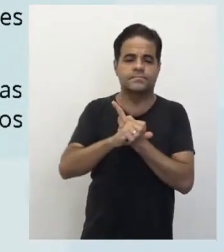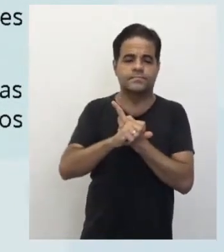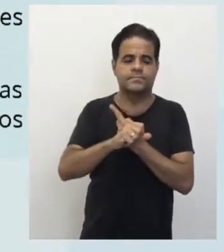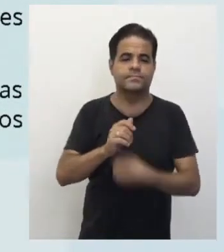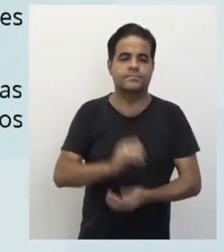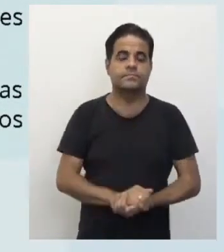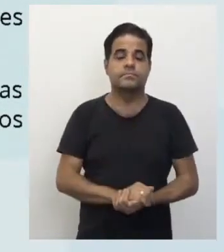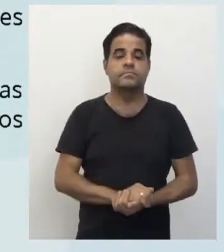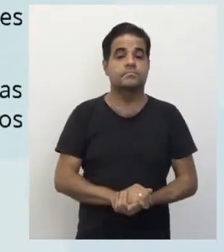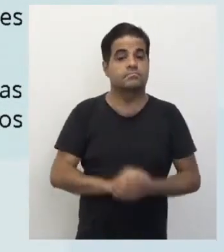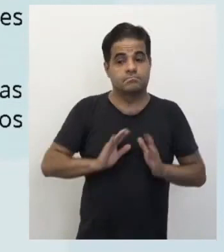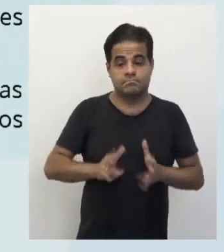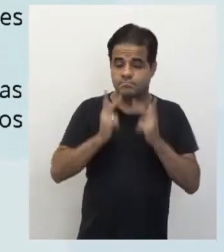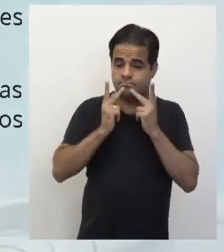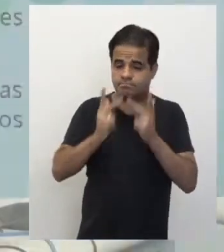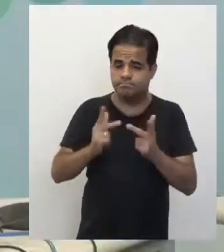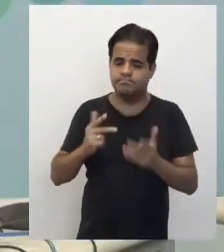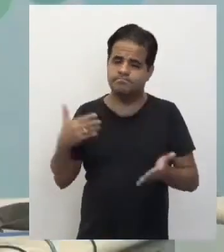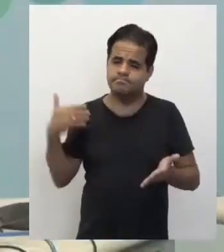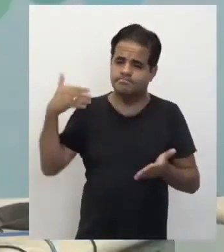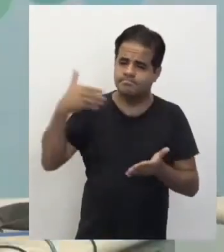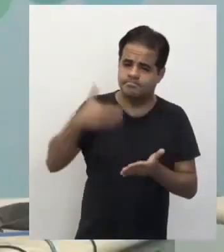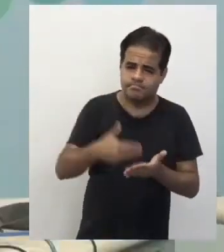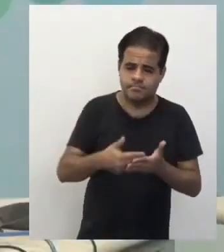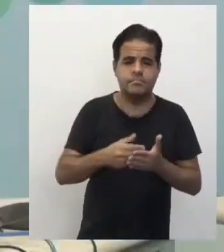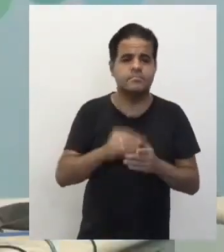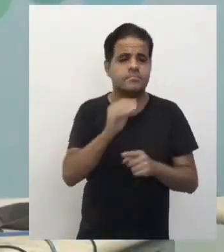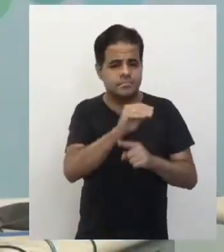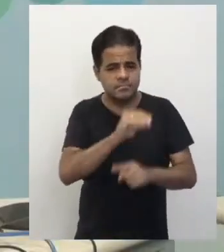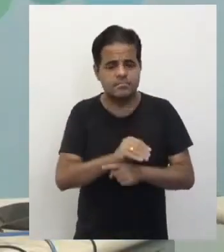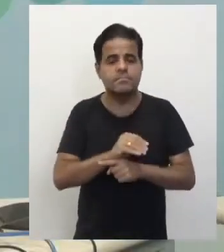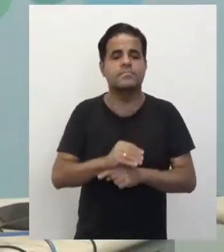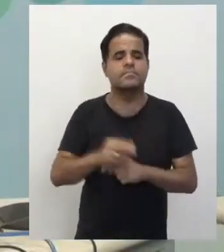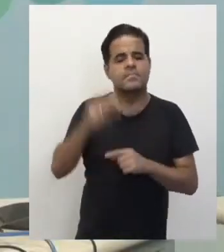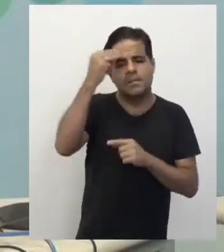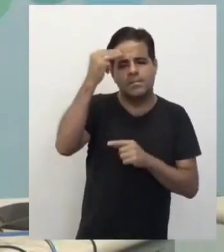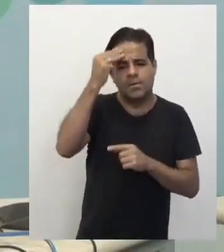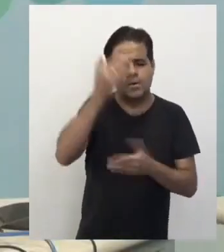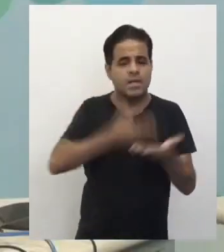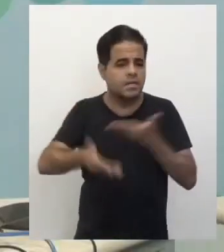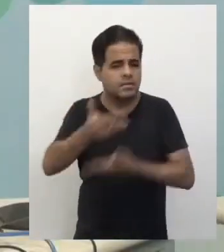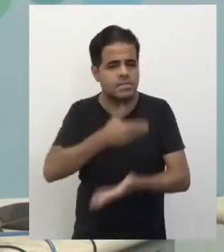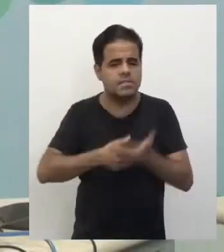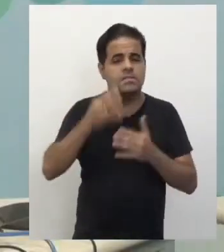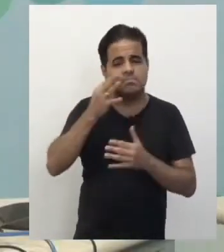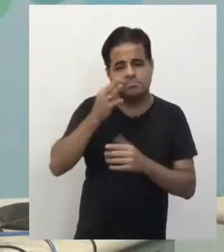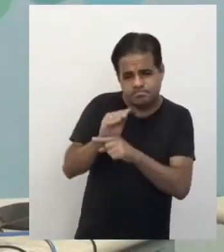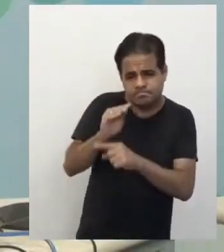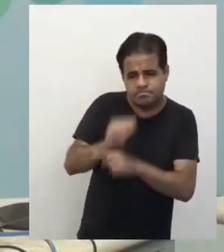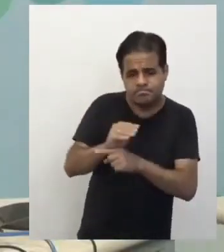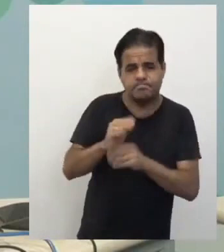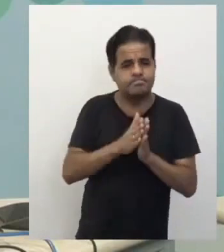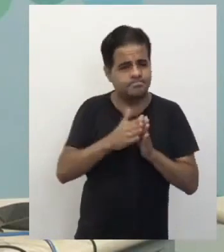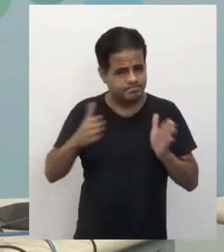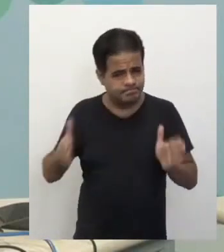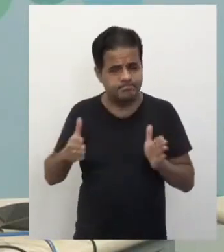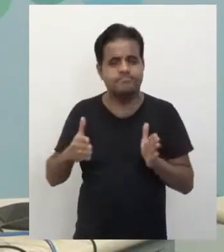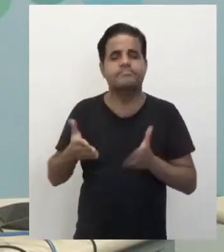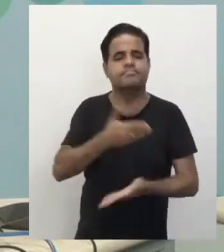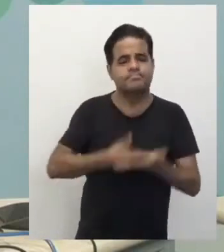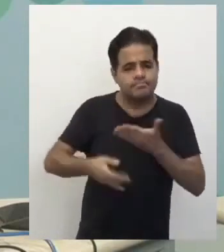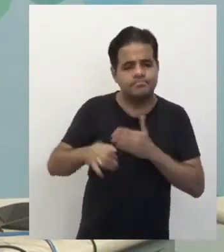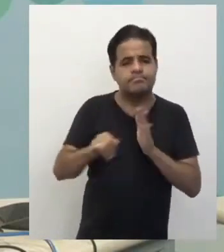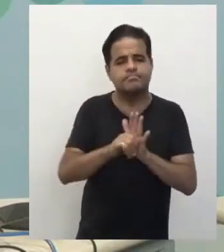histórico-sociais. Já que a gente está falando o tempo inteiro da questão da preservação da memória, a relação dessa preservação com a formação das